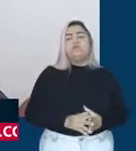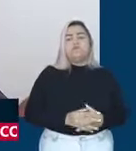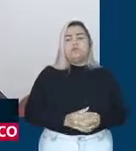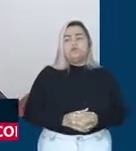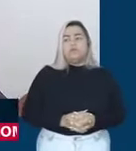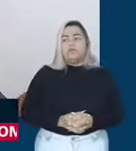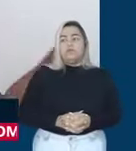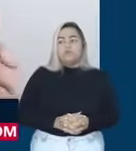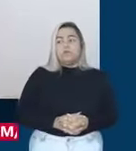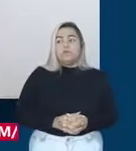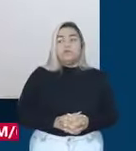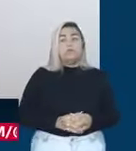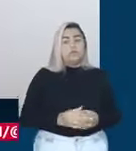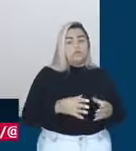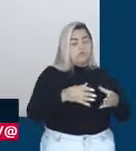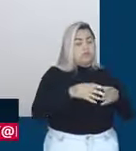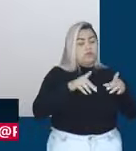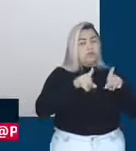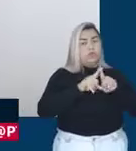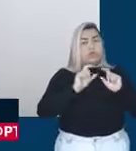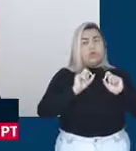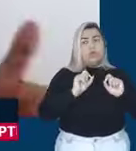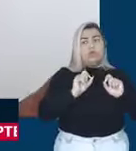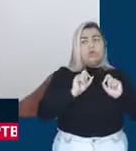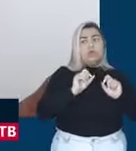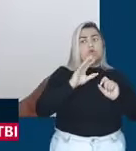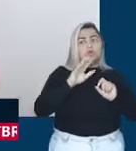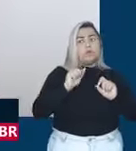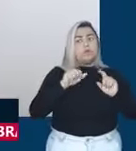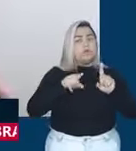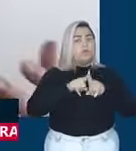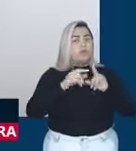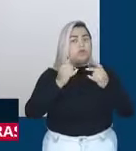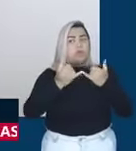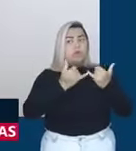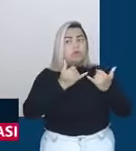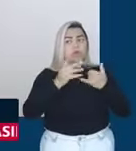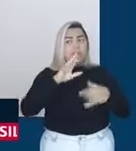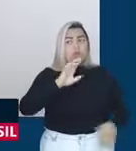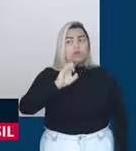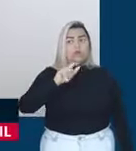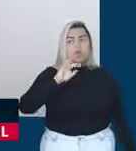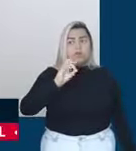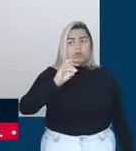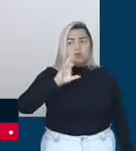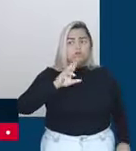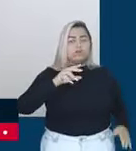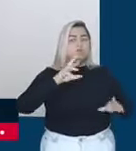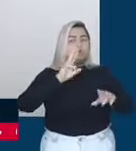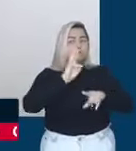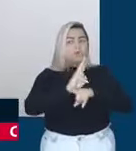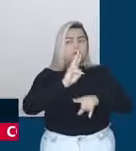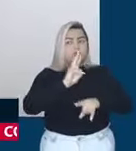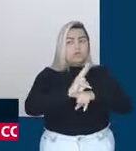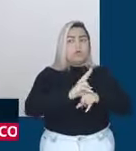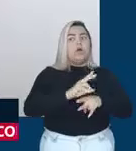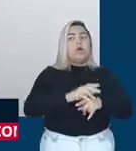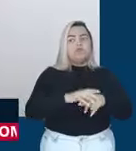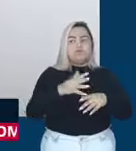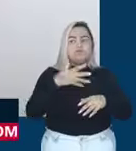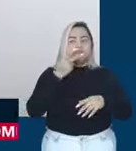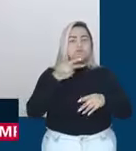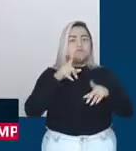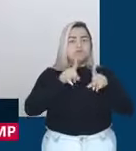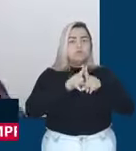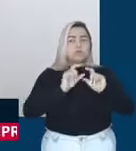fomos para a Comissão de Direitos Humanos, Randolph autor, Contarato relator, ambos defenderam, eu presidindo com muito orgulho a